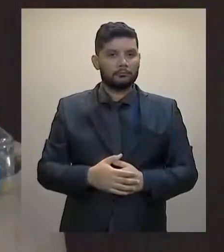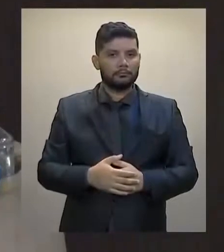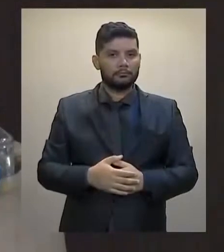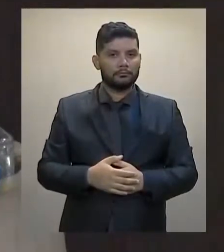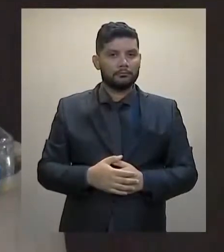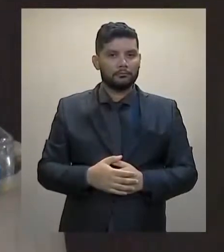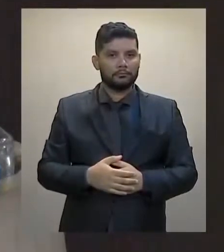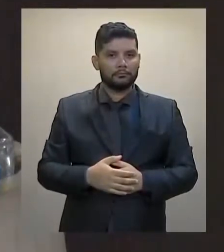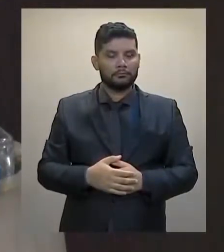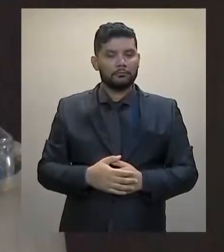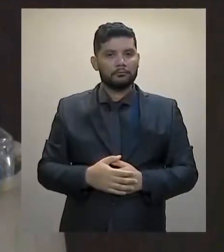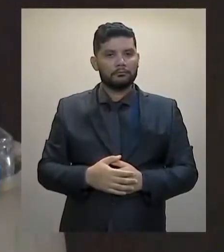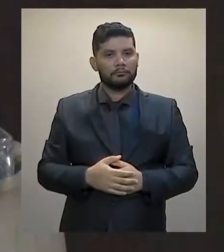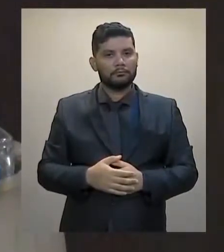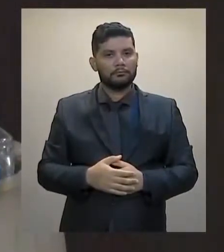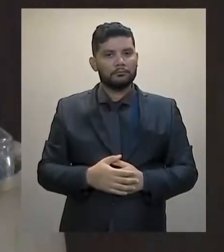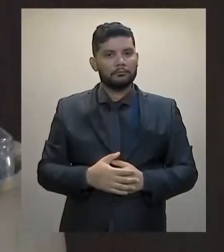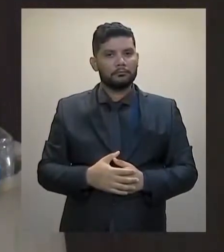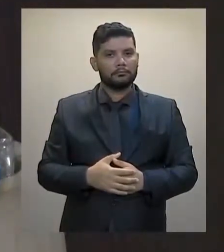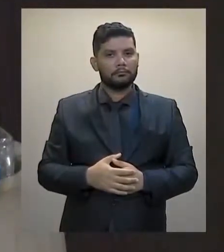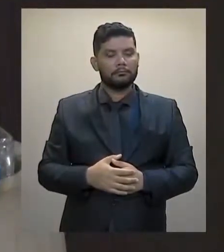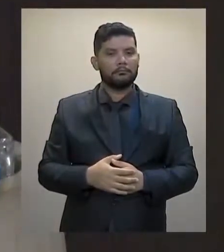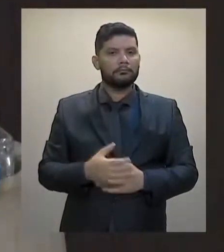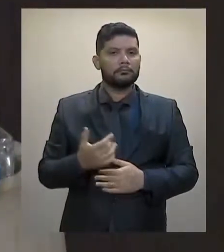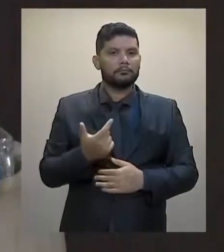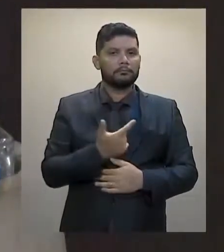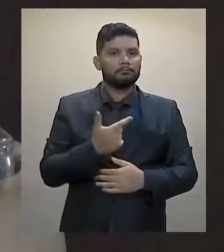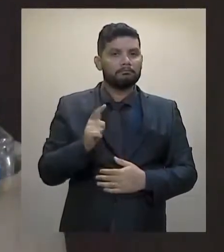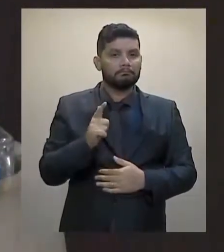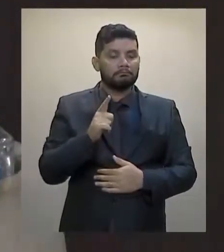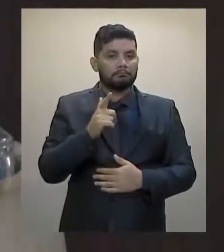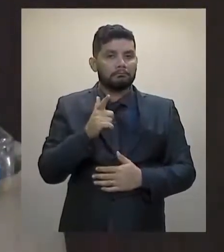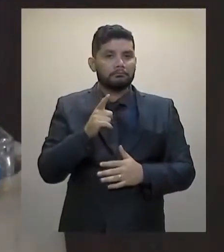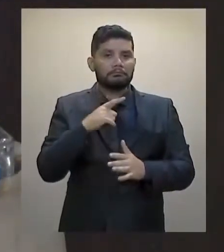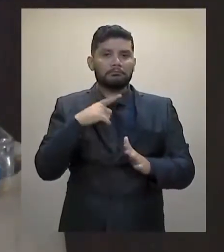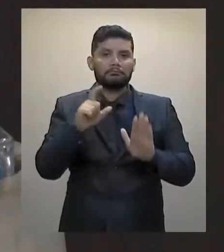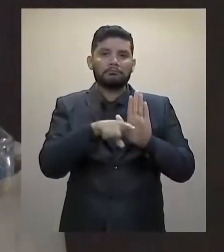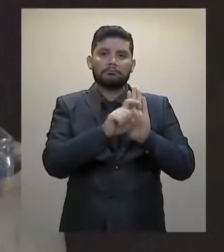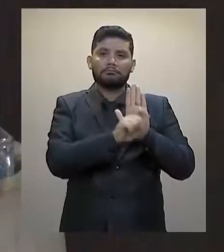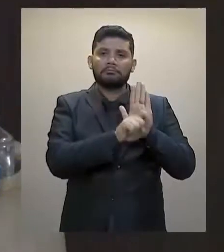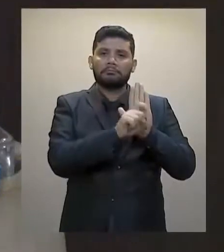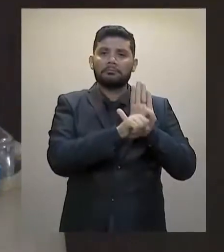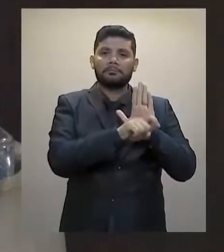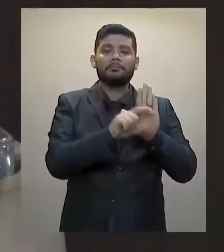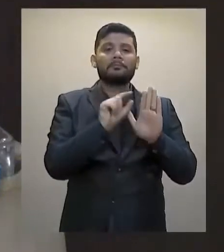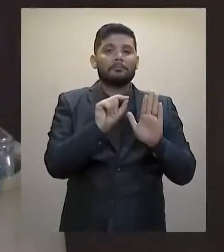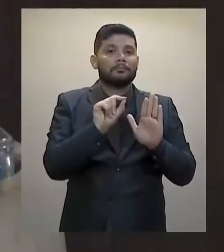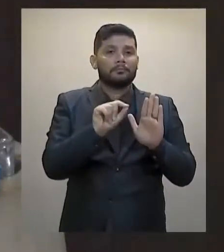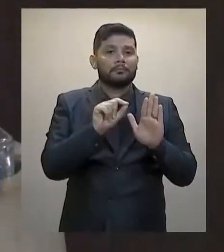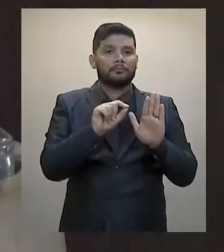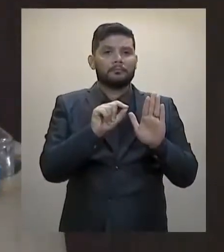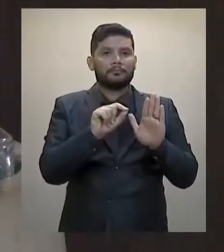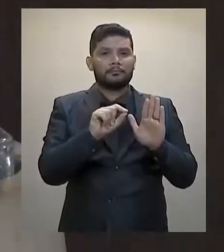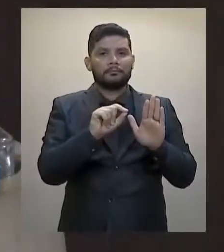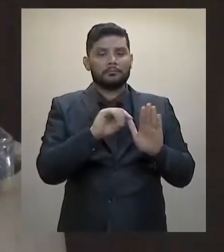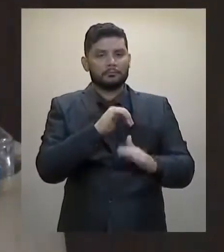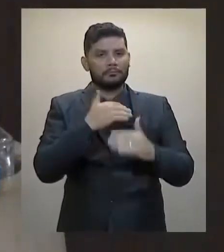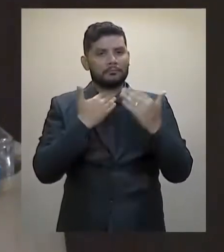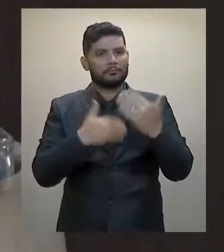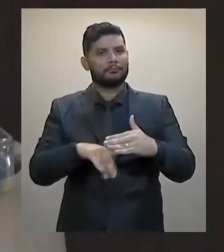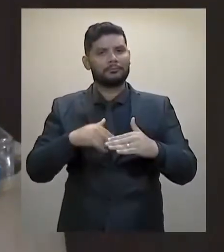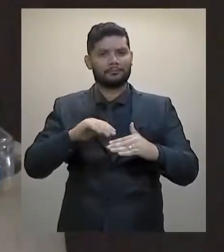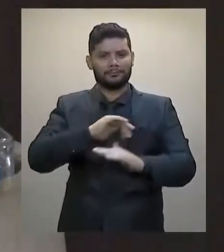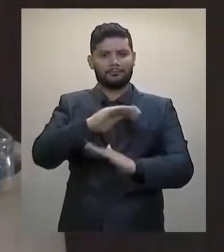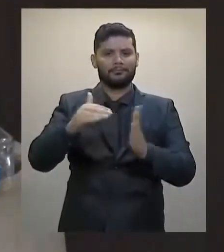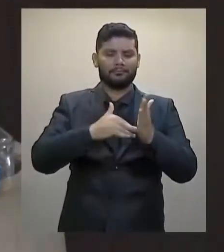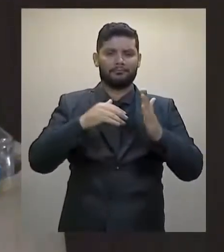era a segunda questão. Outro mito que se tem de que os servidores todos teriam progressão